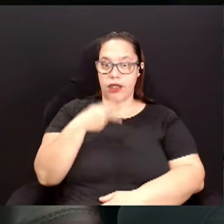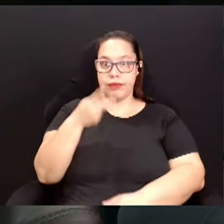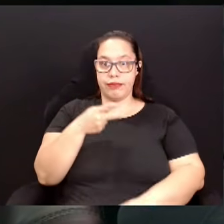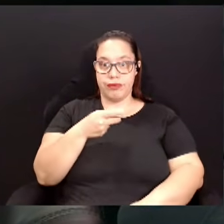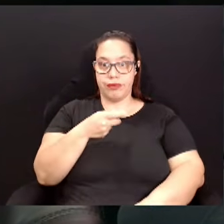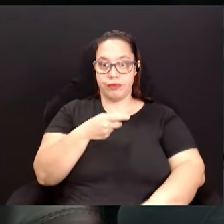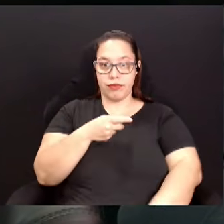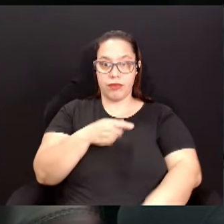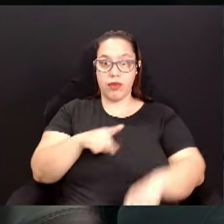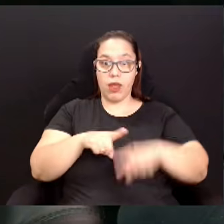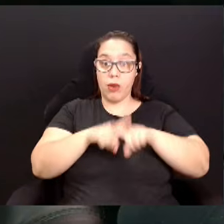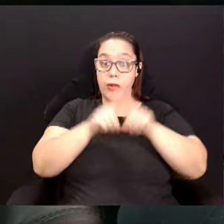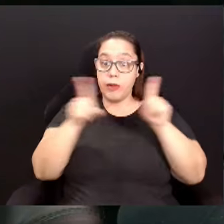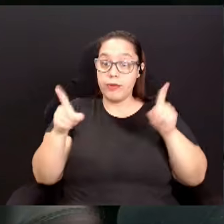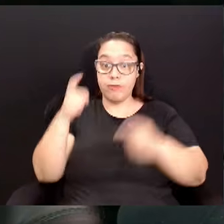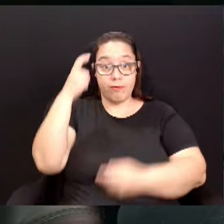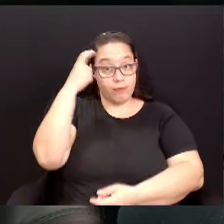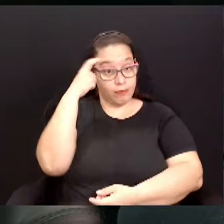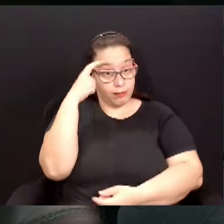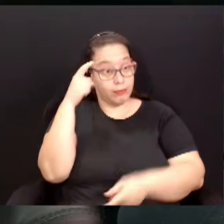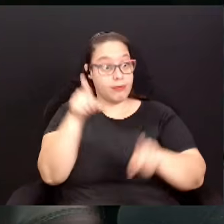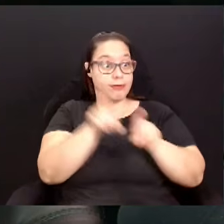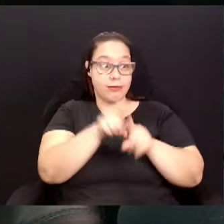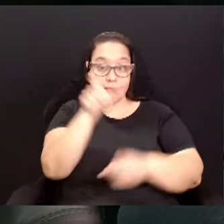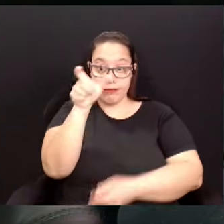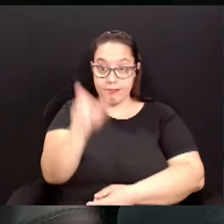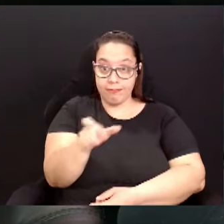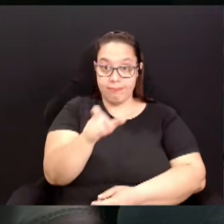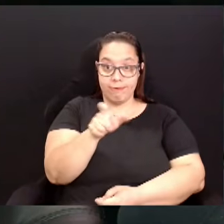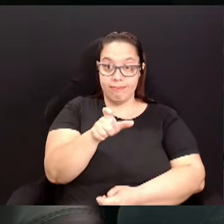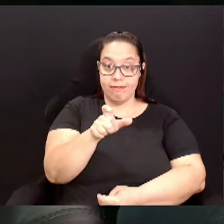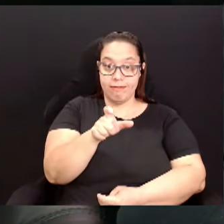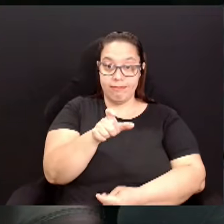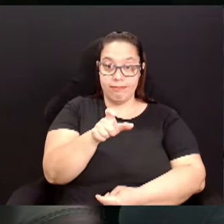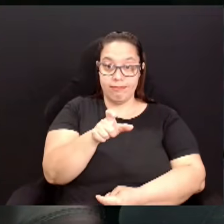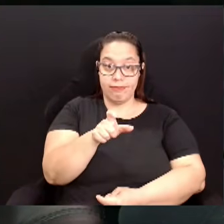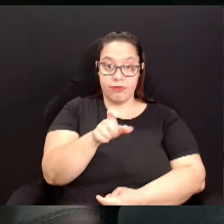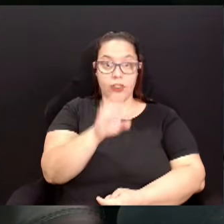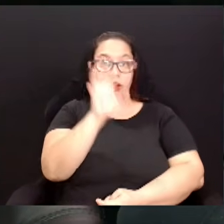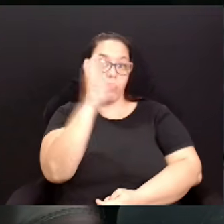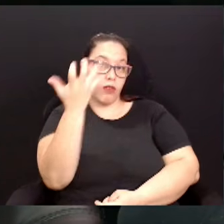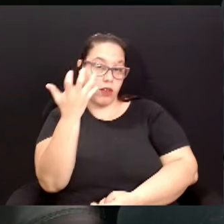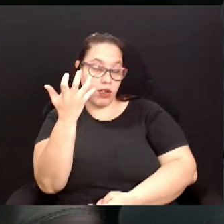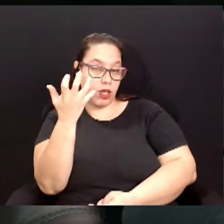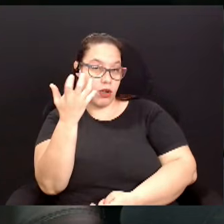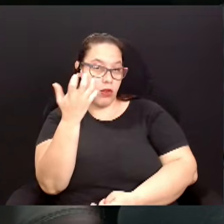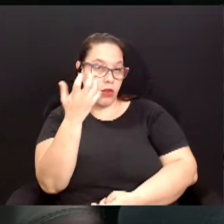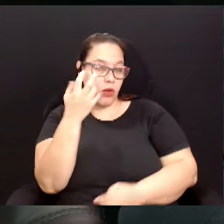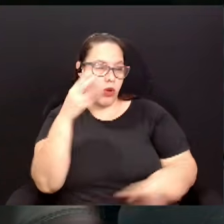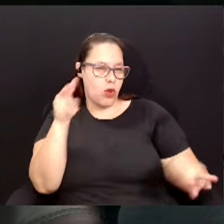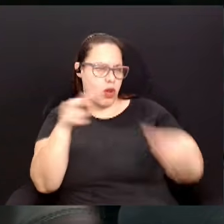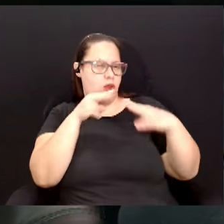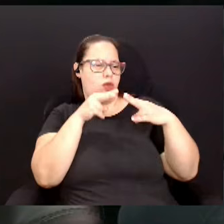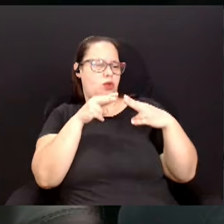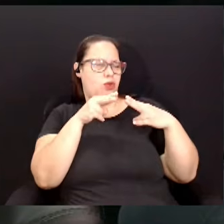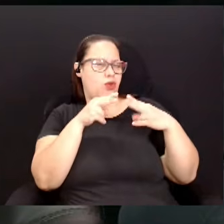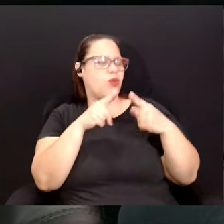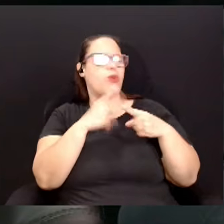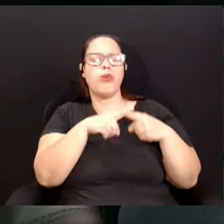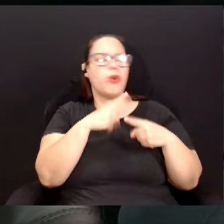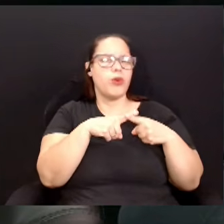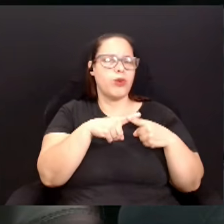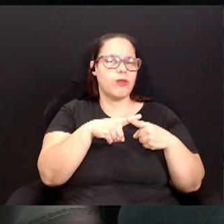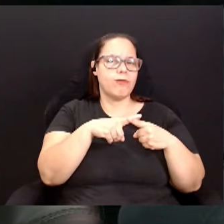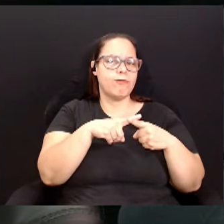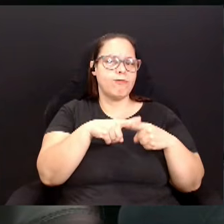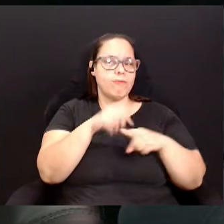a gente tem que pensar também nessa pessoa, que isso está acontecendo, esse autor, ele olhou para isso, porque ele viu que a sociedade estava